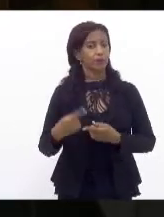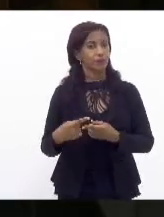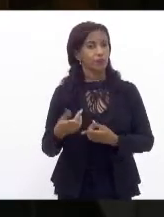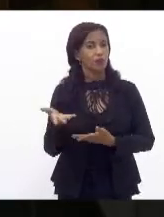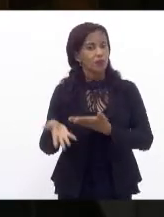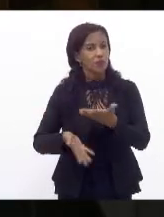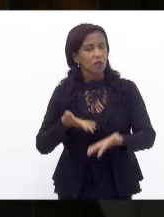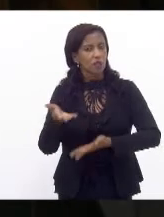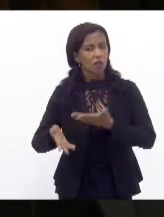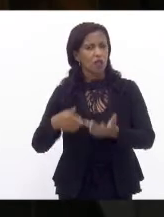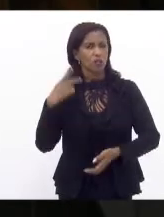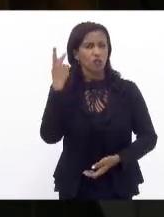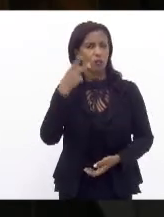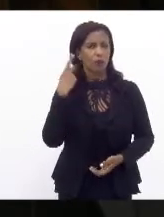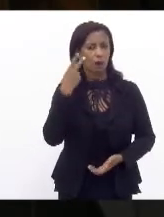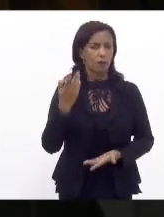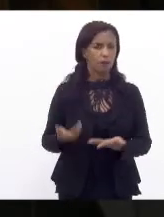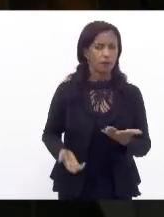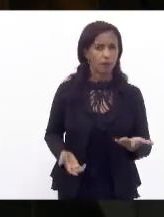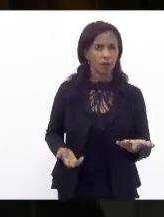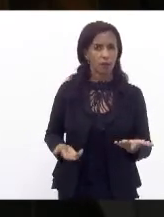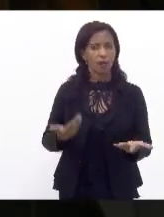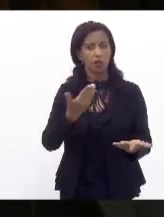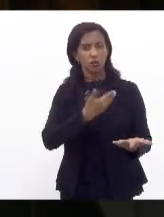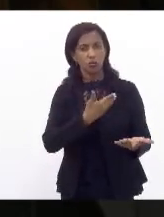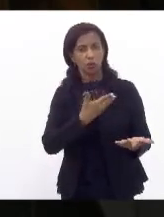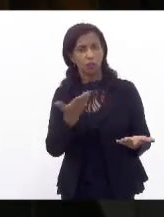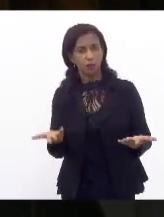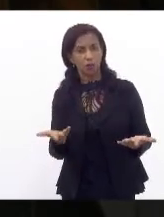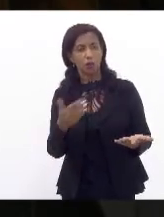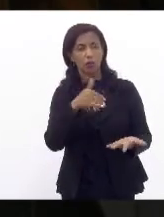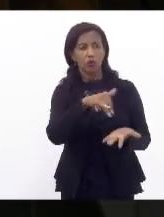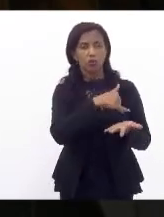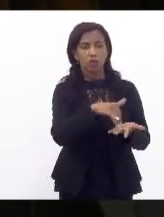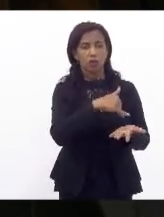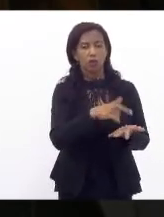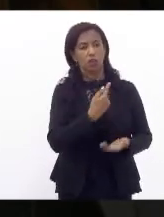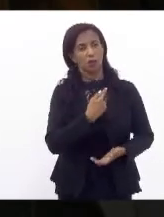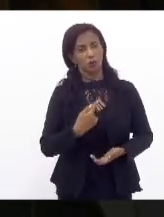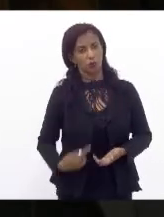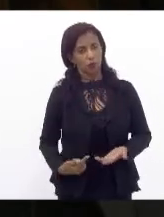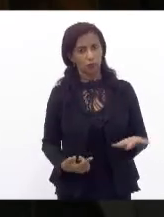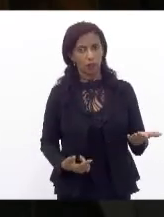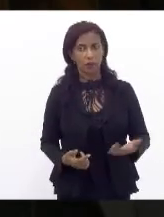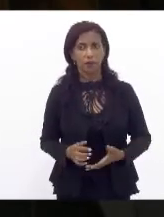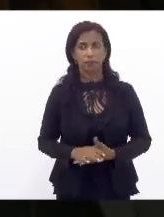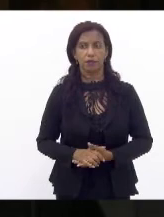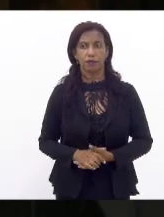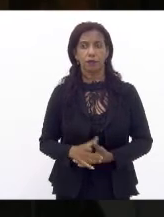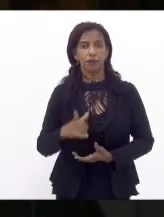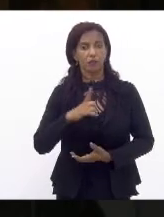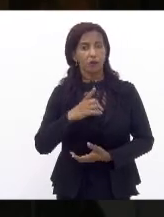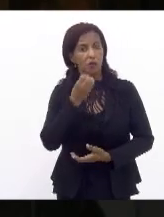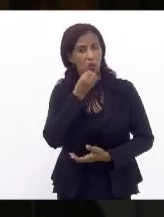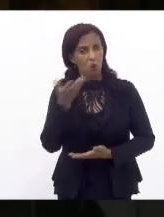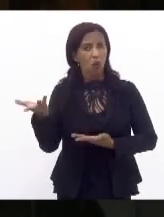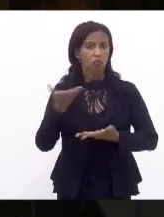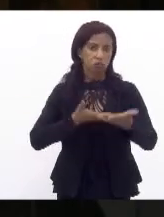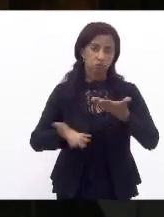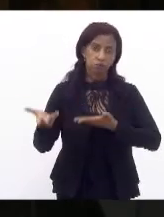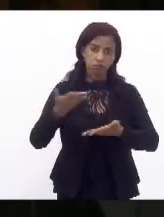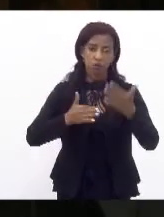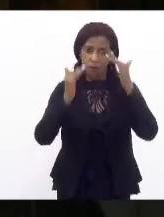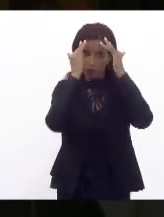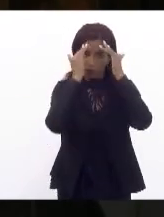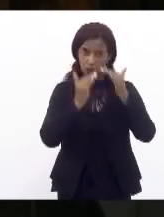se trata de um parlamentar, de um colega que hoje ocupa a Secretaria de Governo, que eu tenho um bom relacionamento, tenho